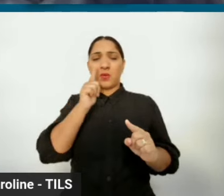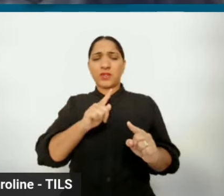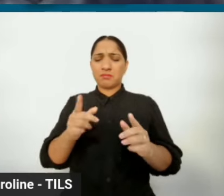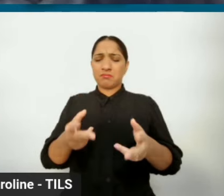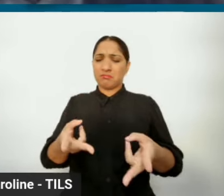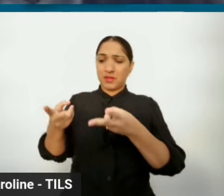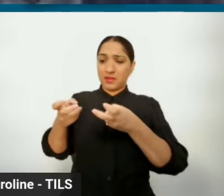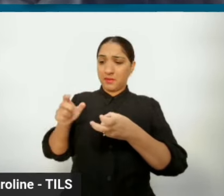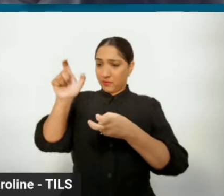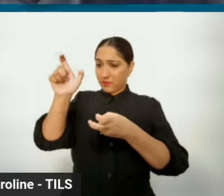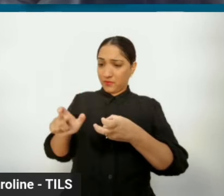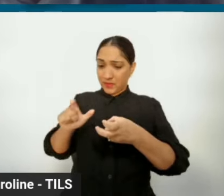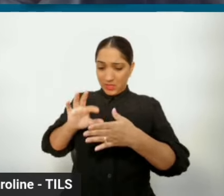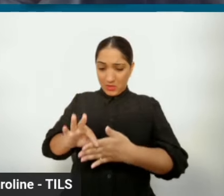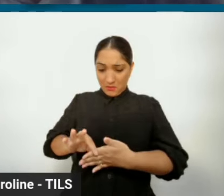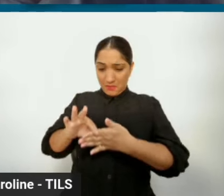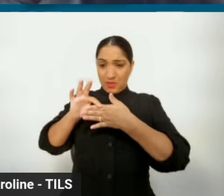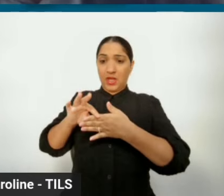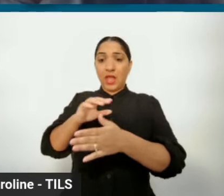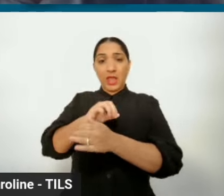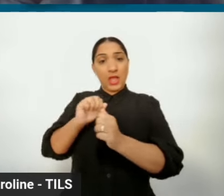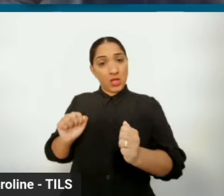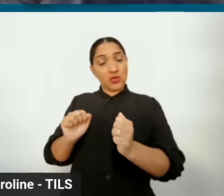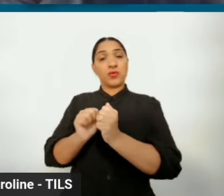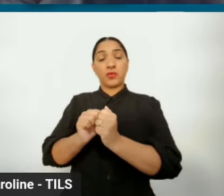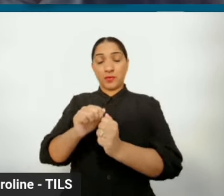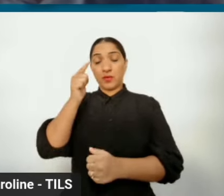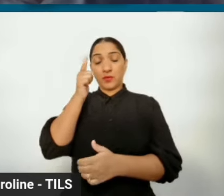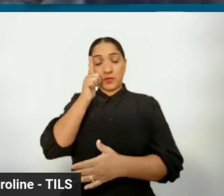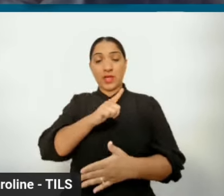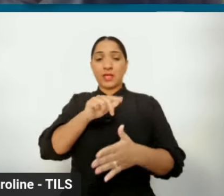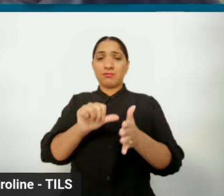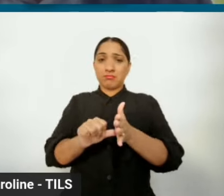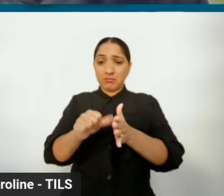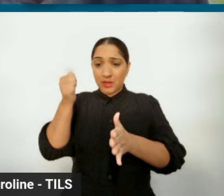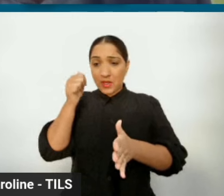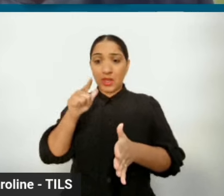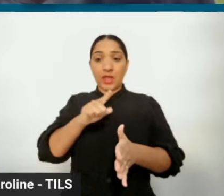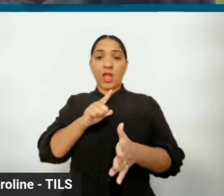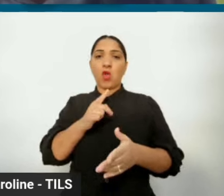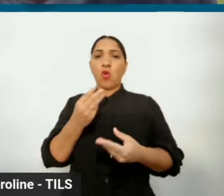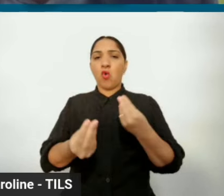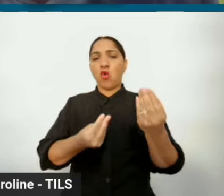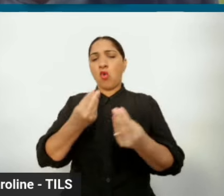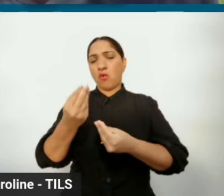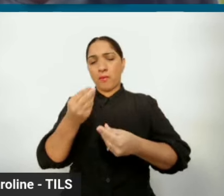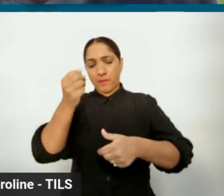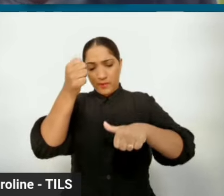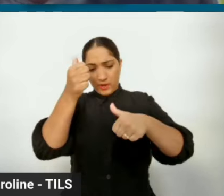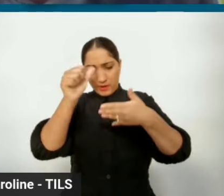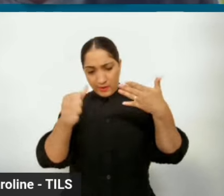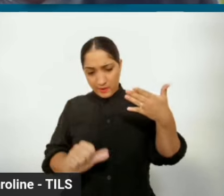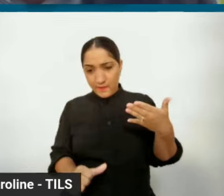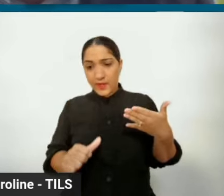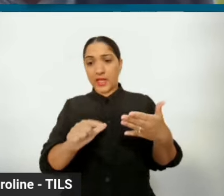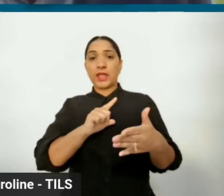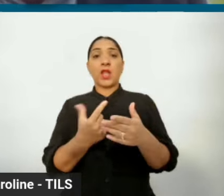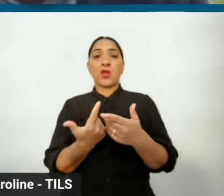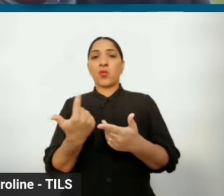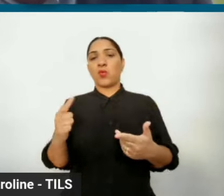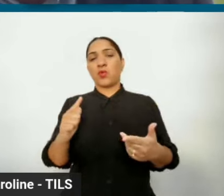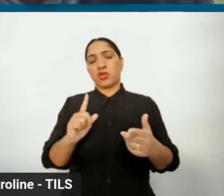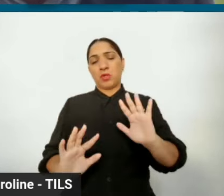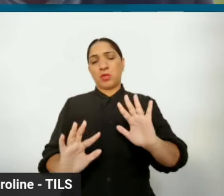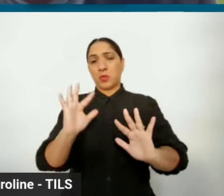Conselho Federal da OAB, como é que o senhor avalia as últimas políticas públicas para a garantia dos direitos das pessoas